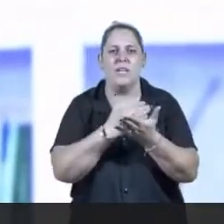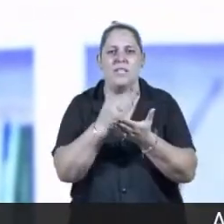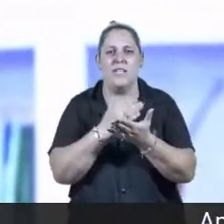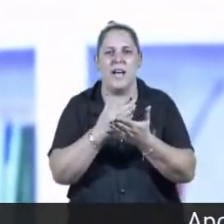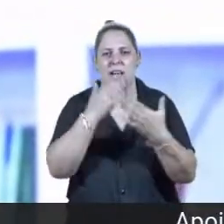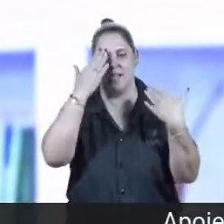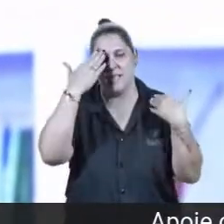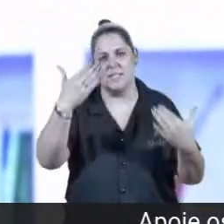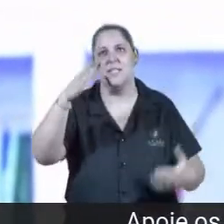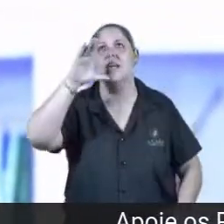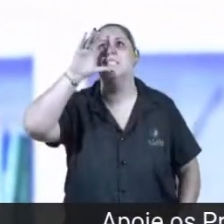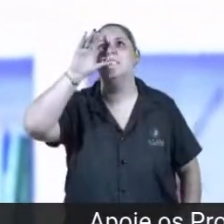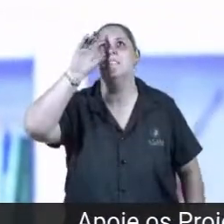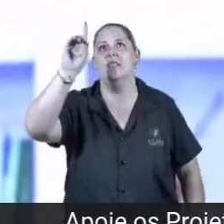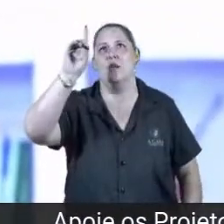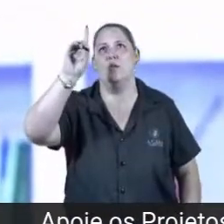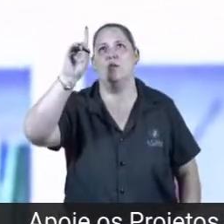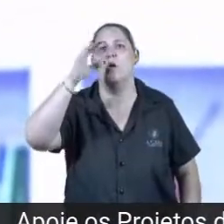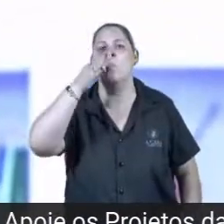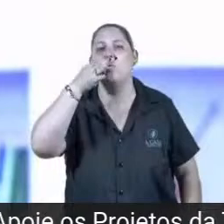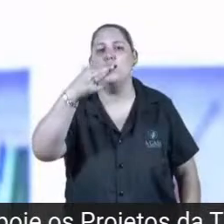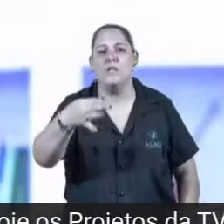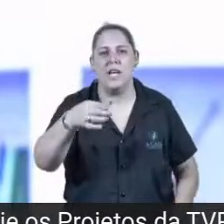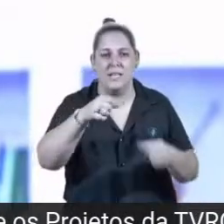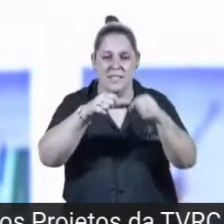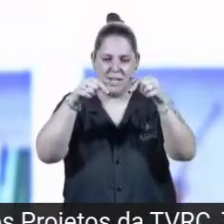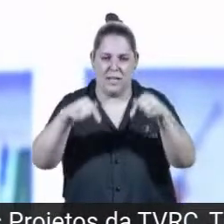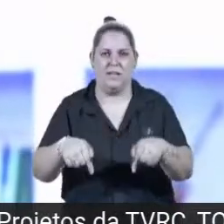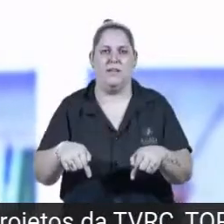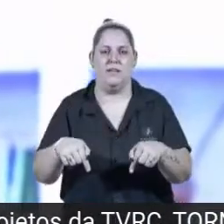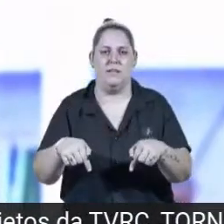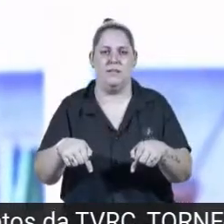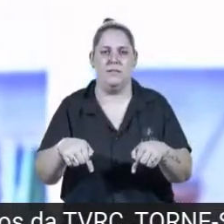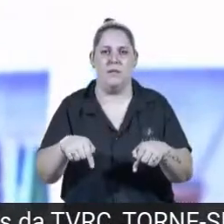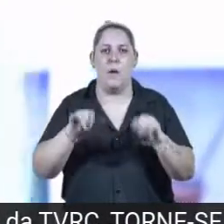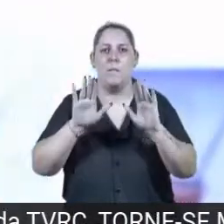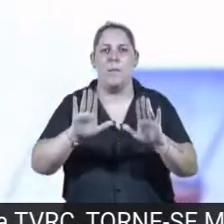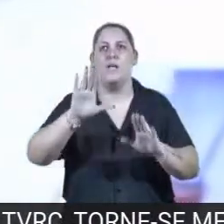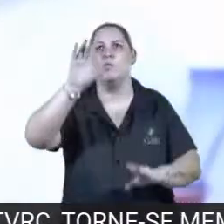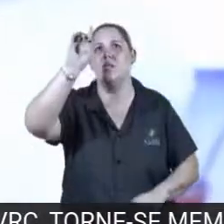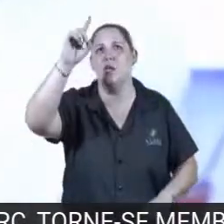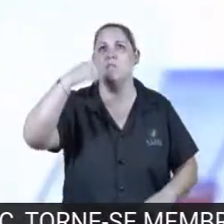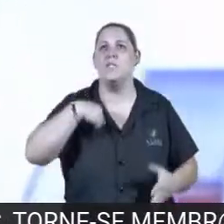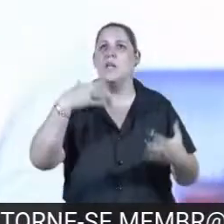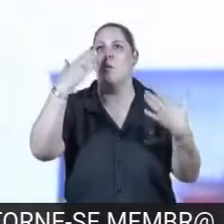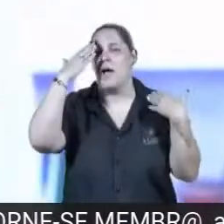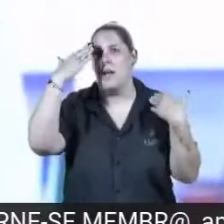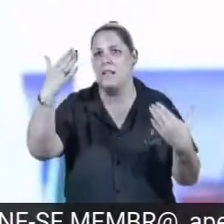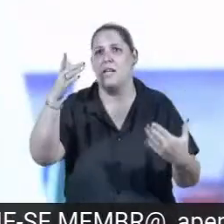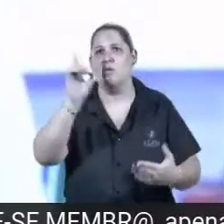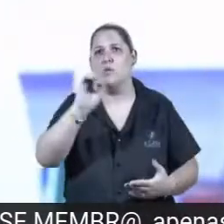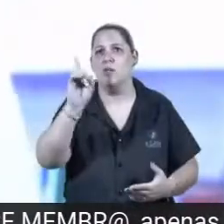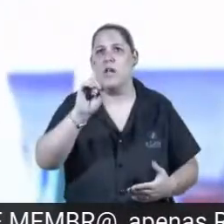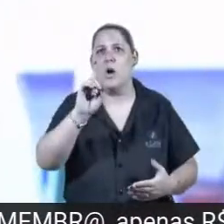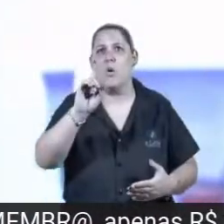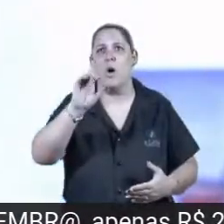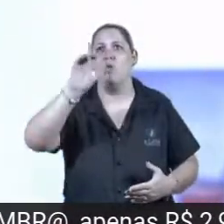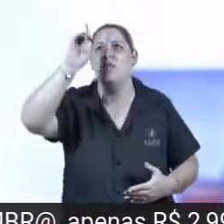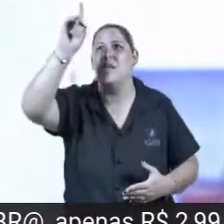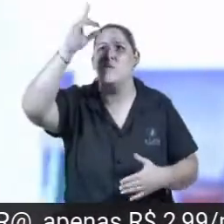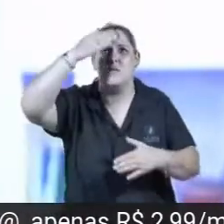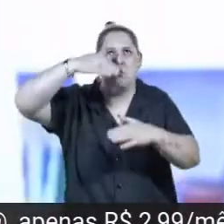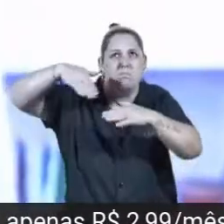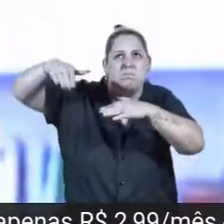Inicialmente, eu quero agradecer a Deus a oportunidade de estar aqui, mas o Deus que eu agradeço não é aquele que está acima de